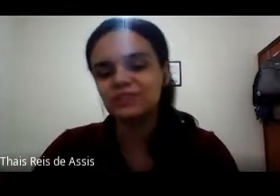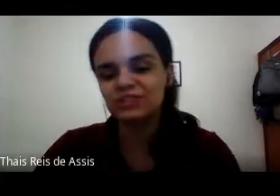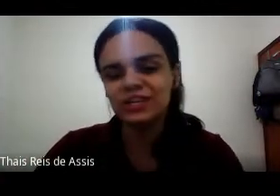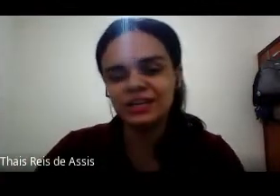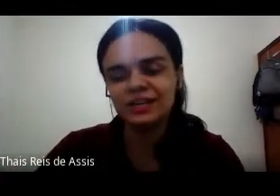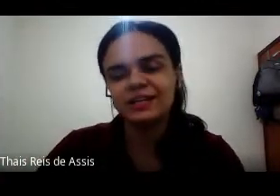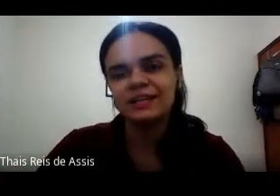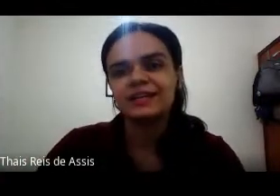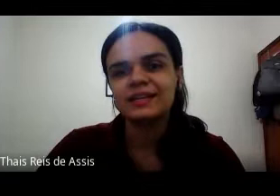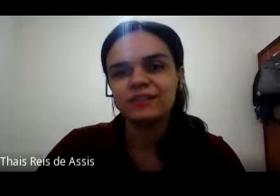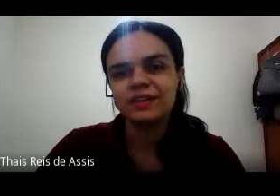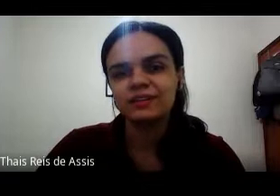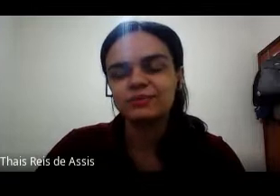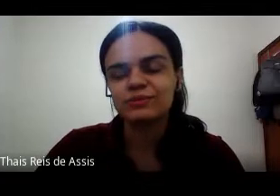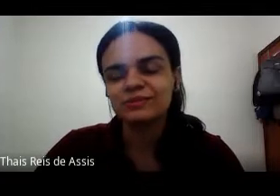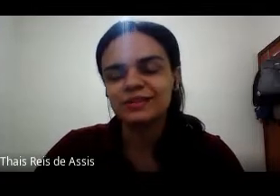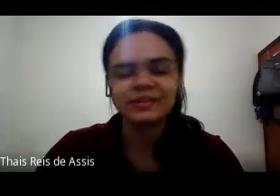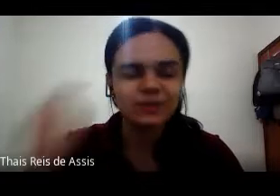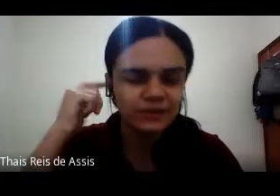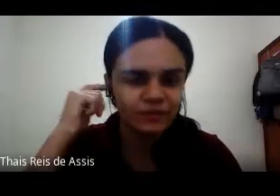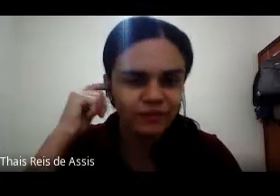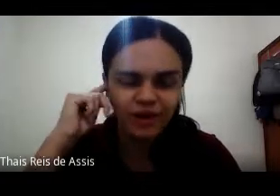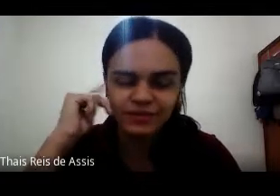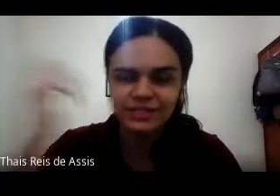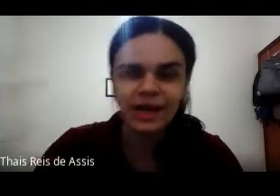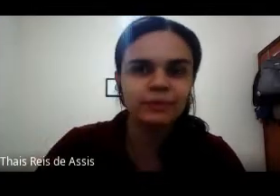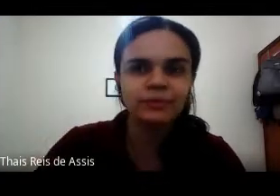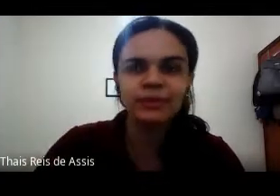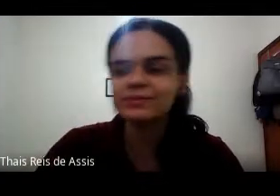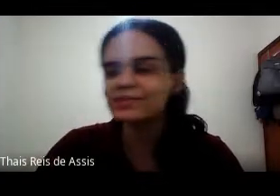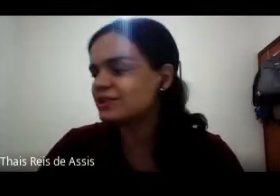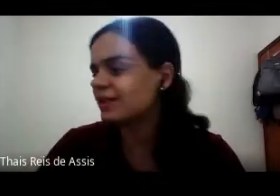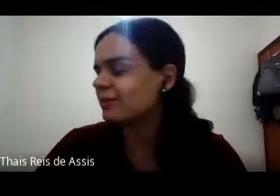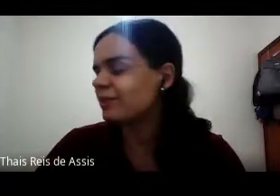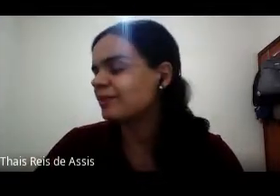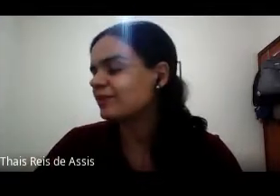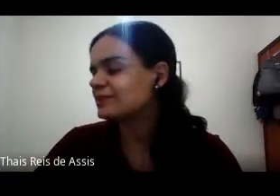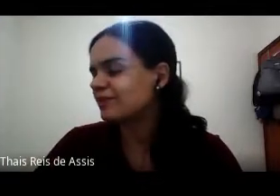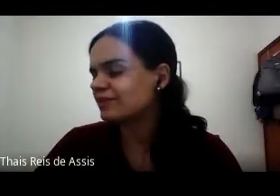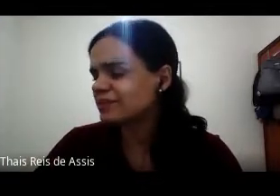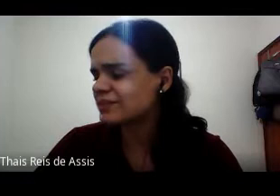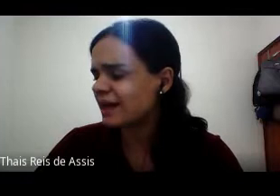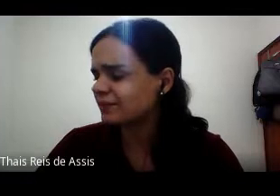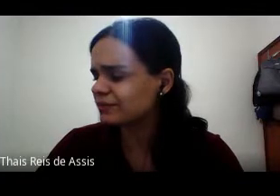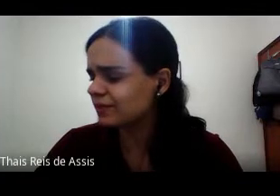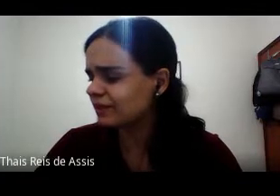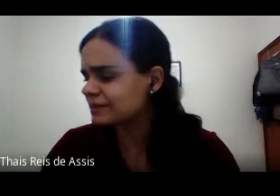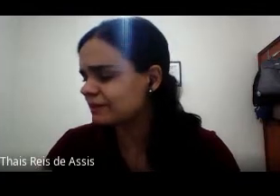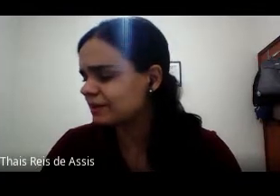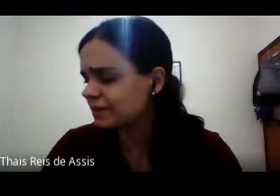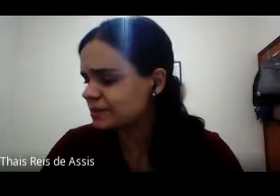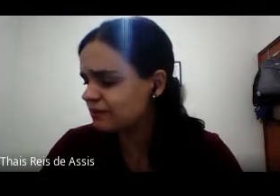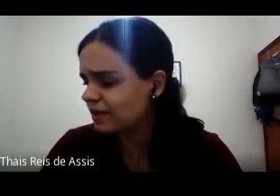de fugir dessa fake news, dessa coisa que foi falsa. Sábado mesmo a gente teve uma maravilhosa fake. Foi sábado, final